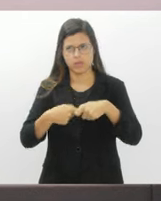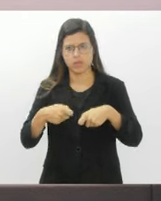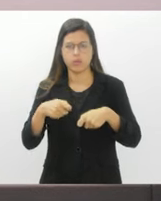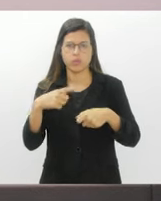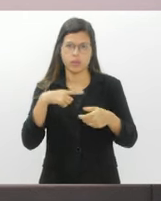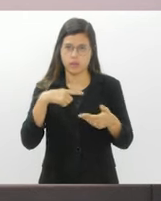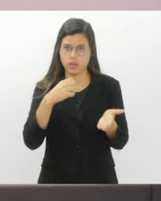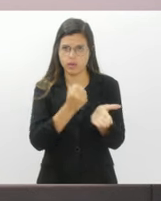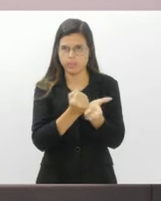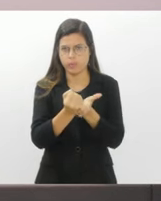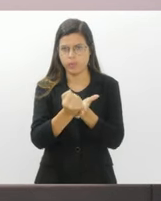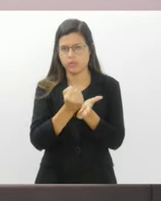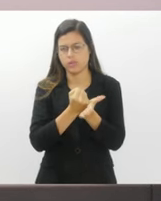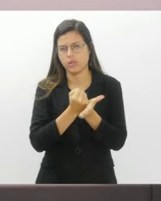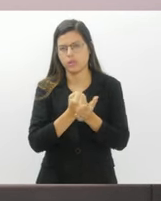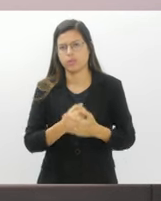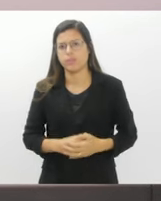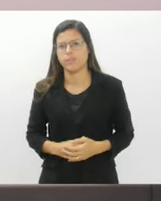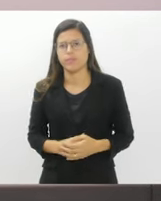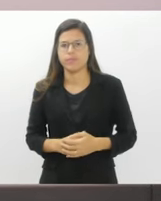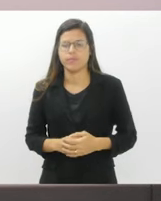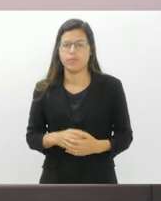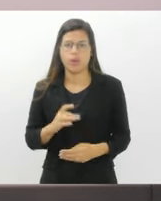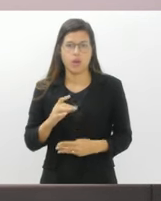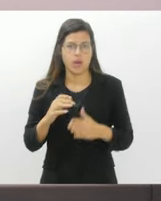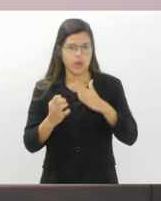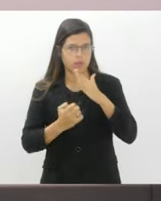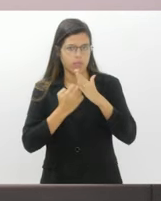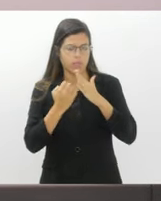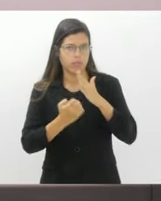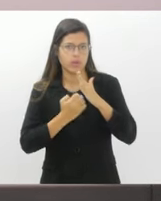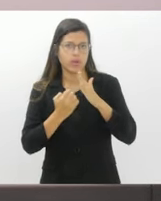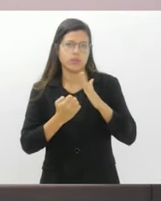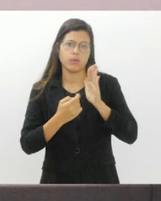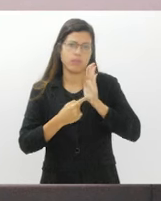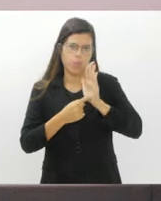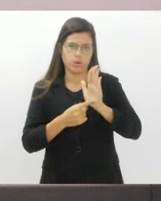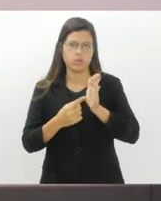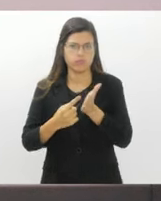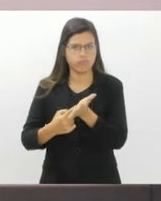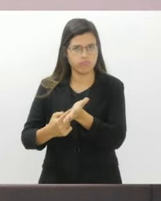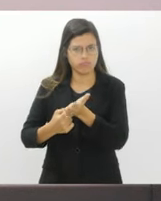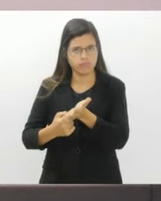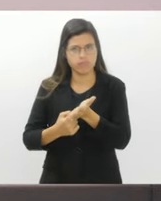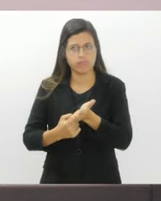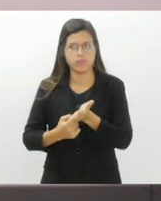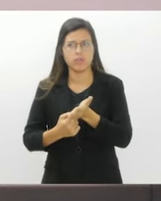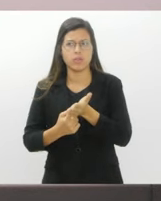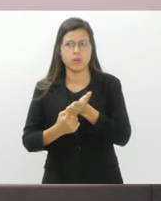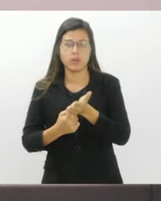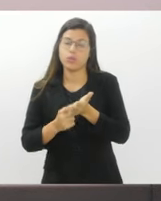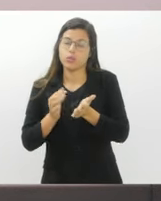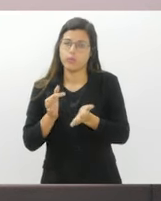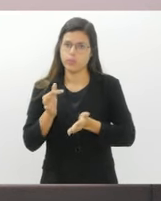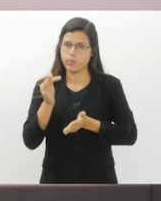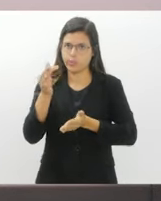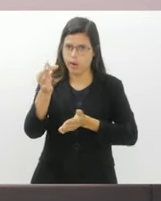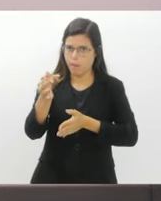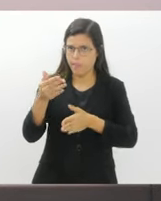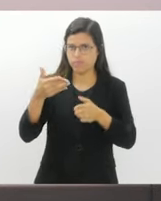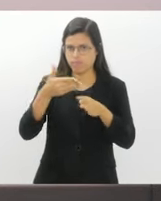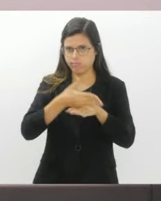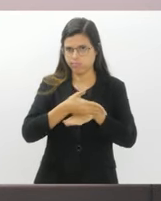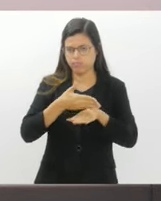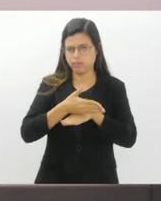contrato. Sem mais para o momento, a Supervia reitera o compromisso de comparecer futuramente à audiência